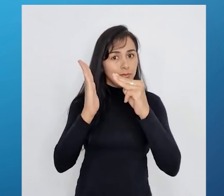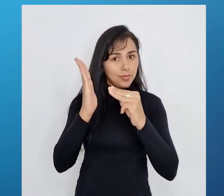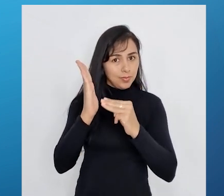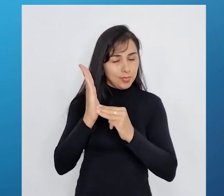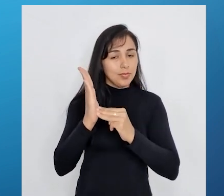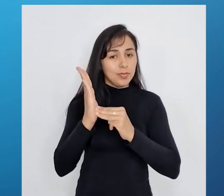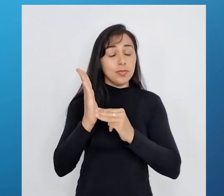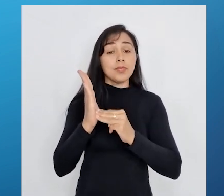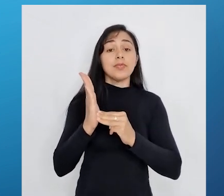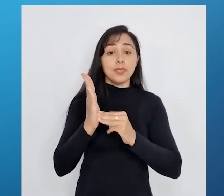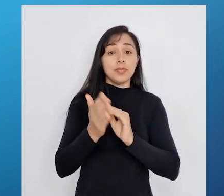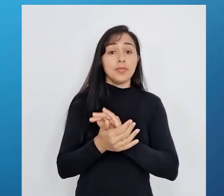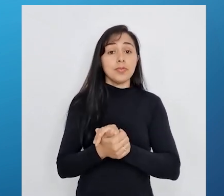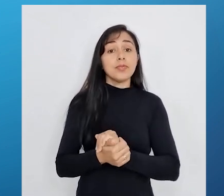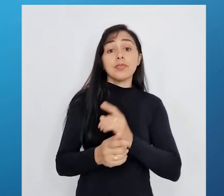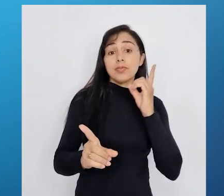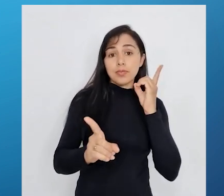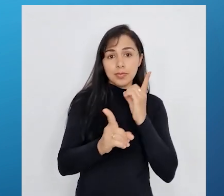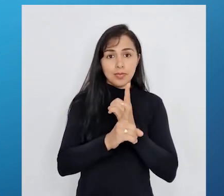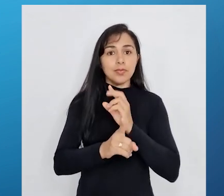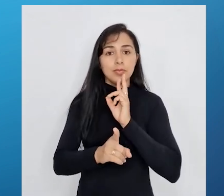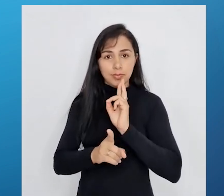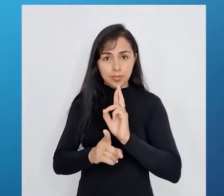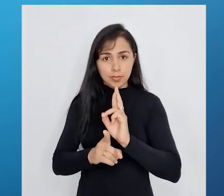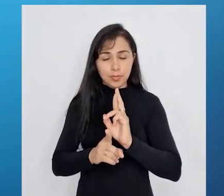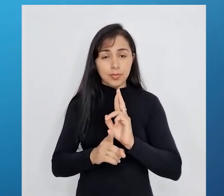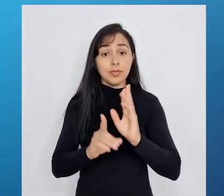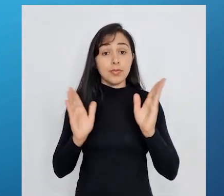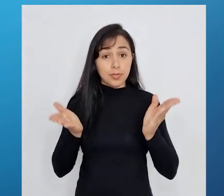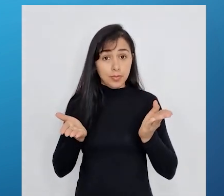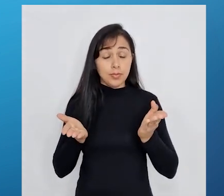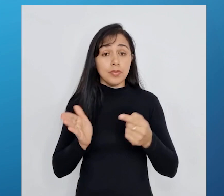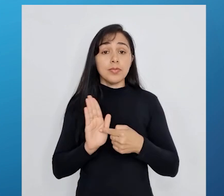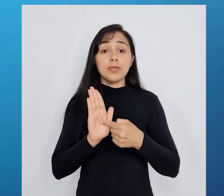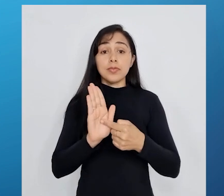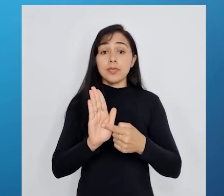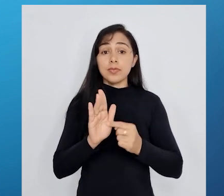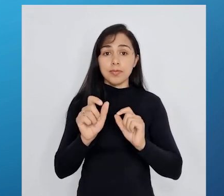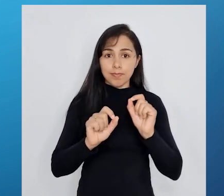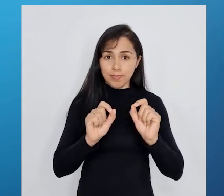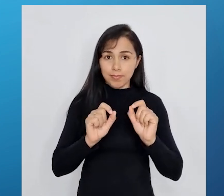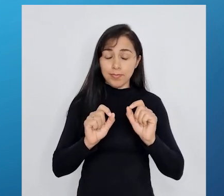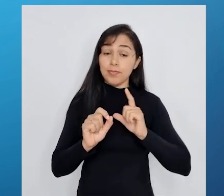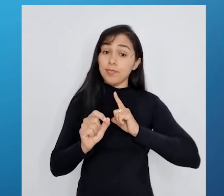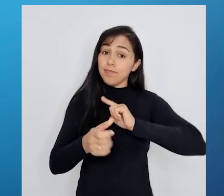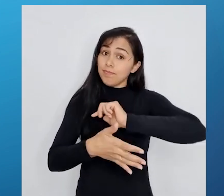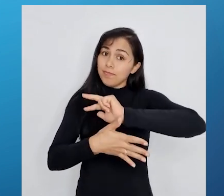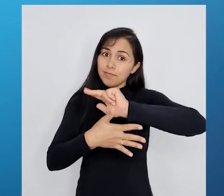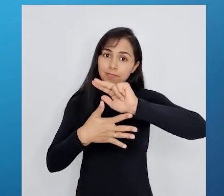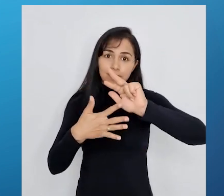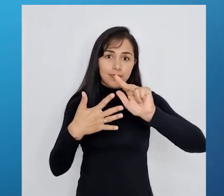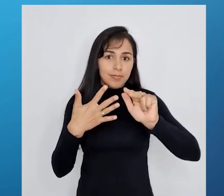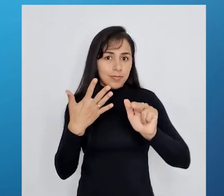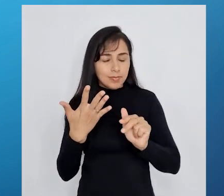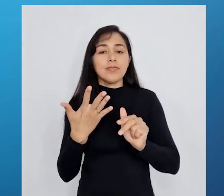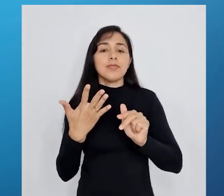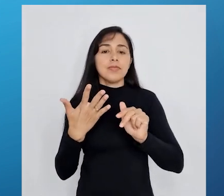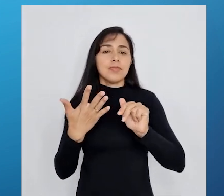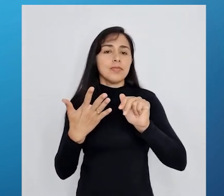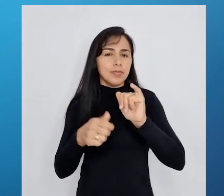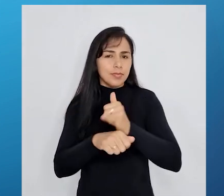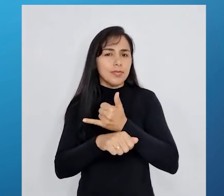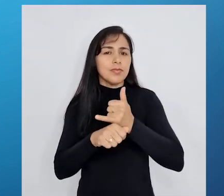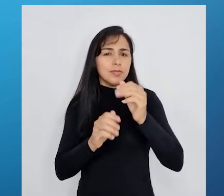para encontrar essas soluções, tá? Então eu deixo aqui claro para vocês que existem vários métodos, muitos